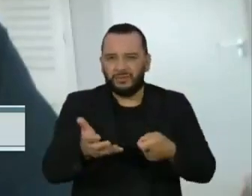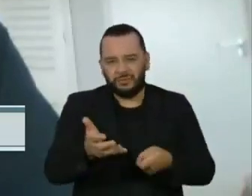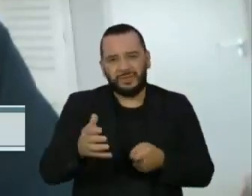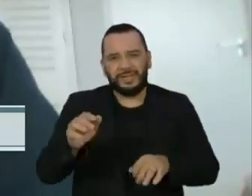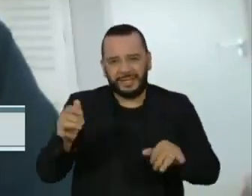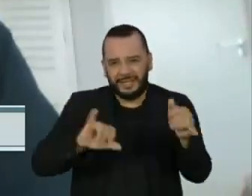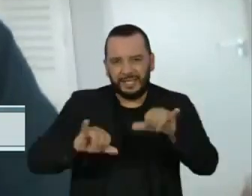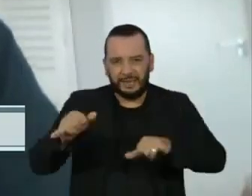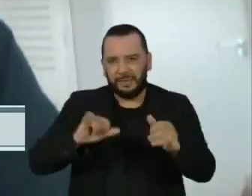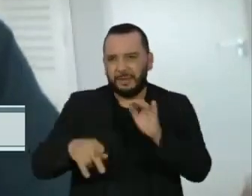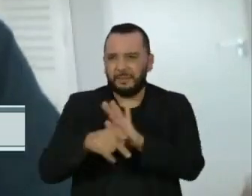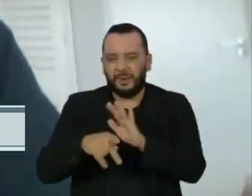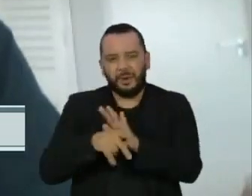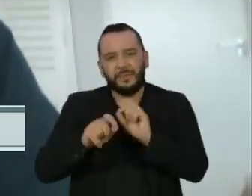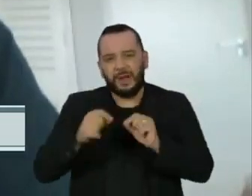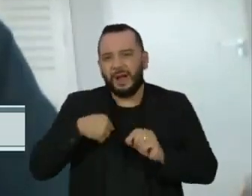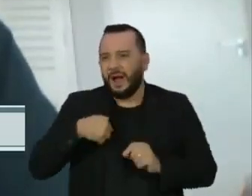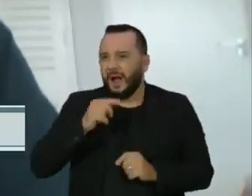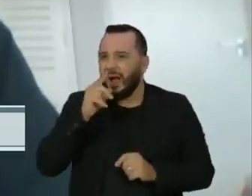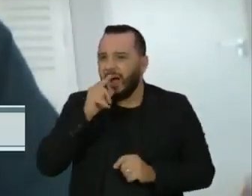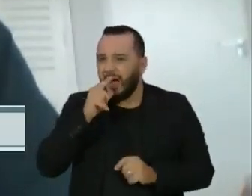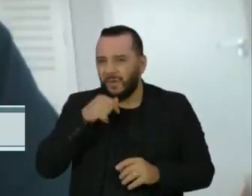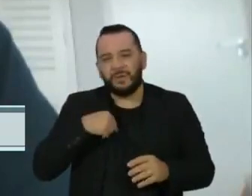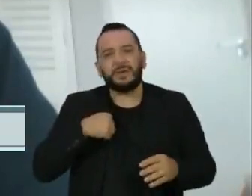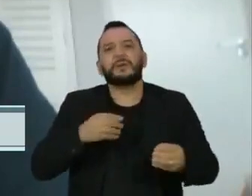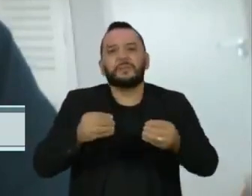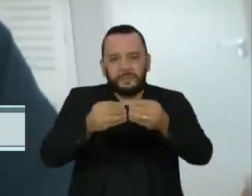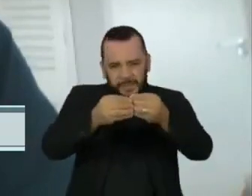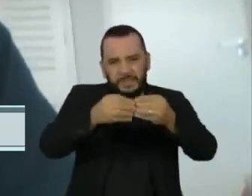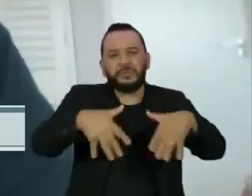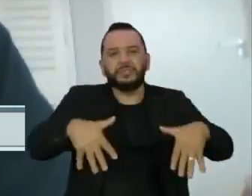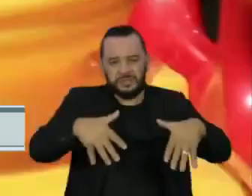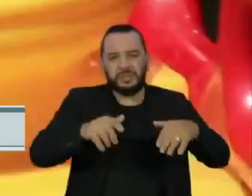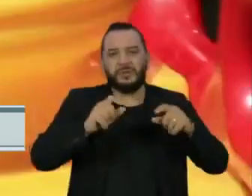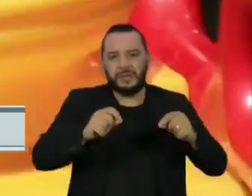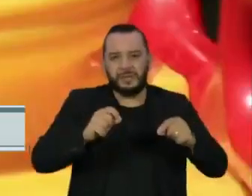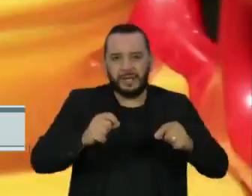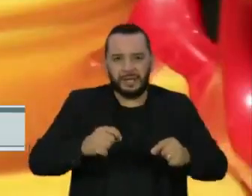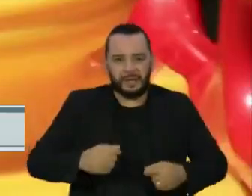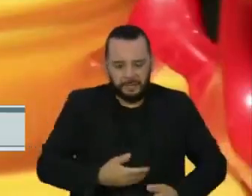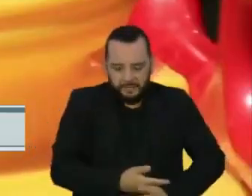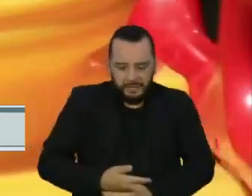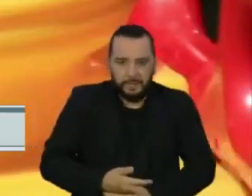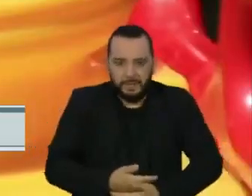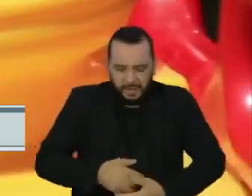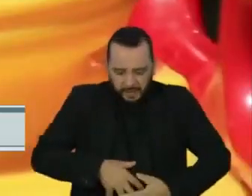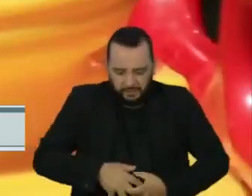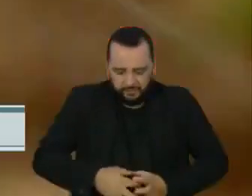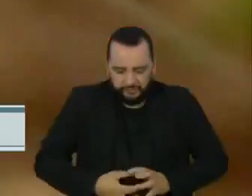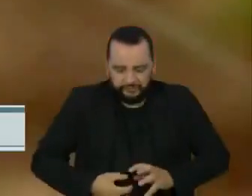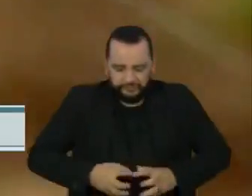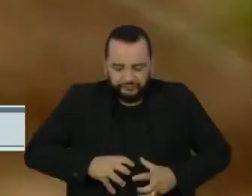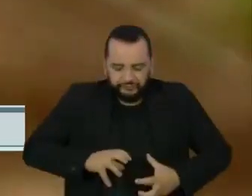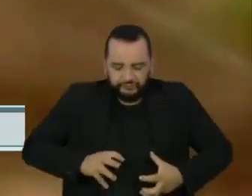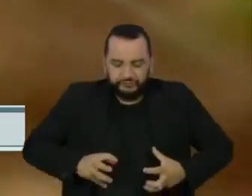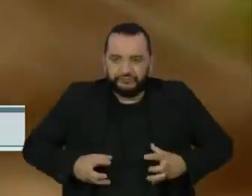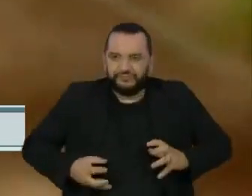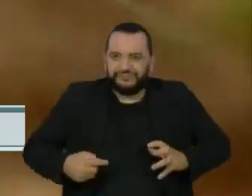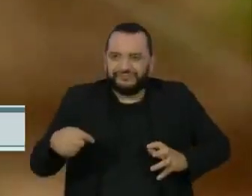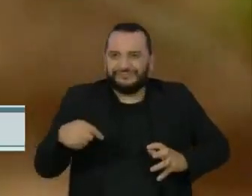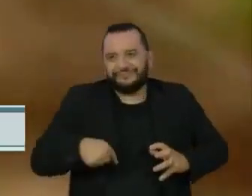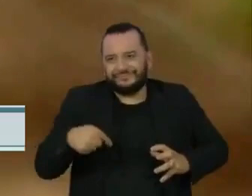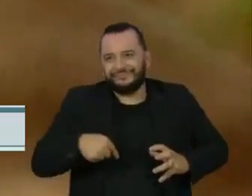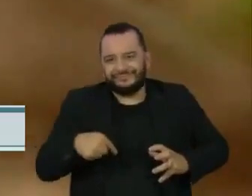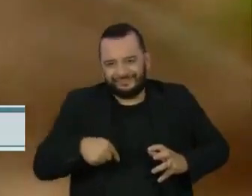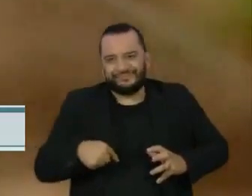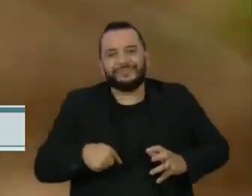o número de malformações congênitas nas cidades que se banhavam naquilo. Havia uma relação de malformação. Você pega o feto no momento